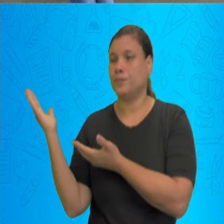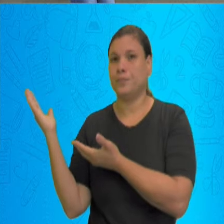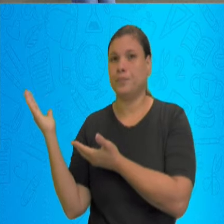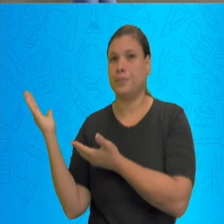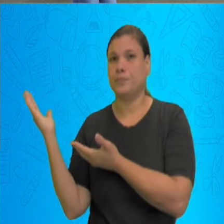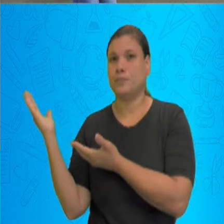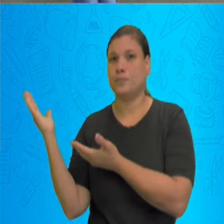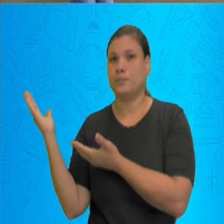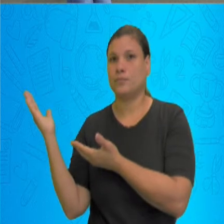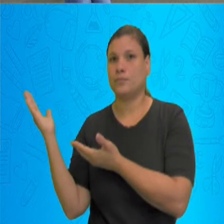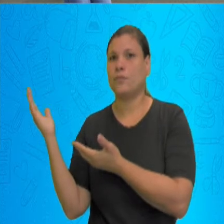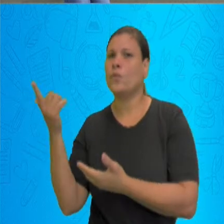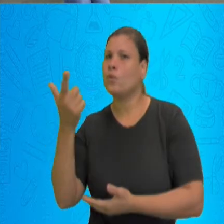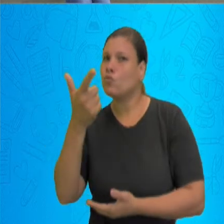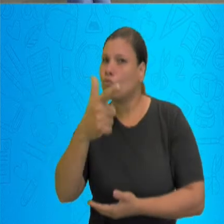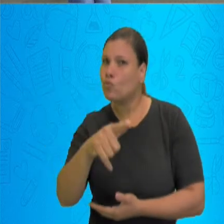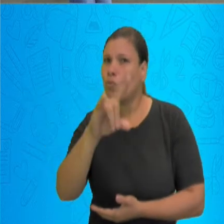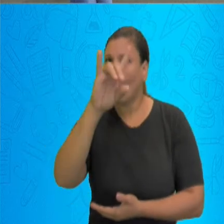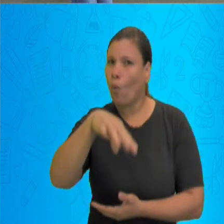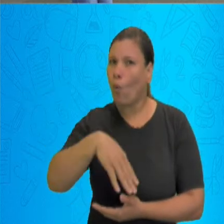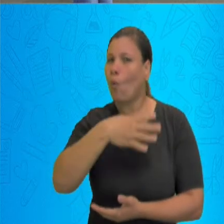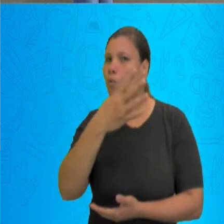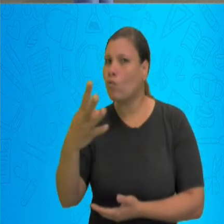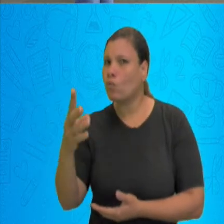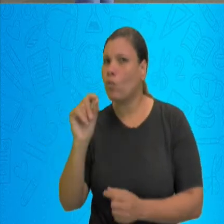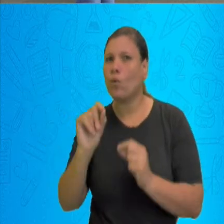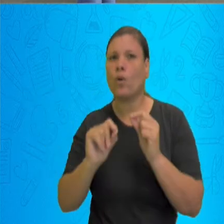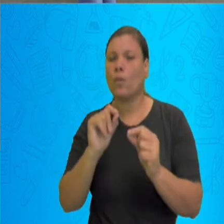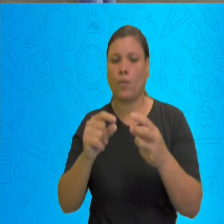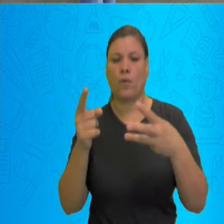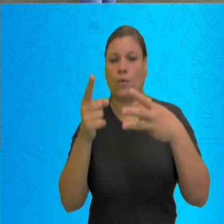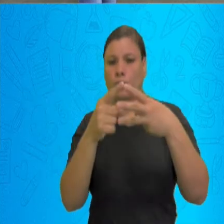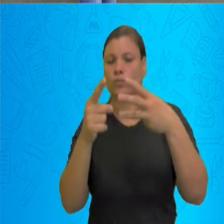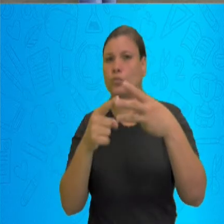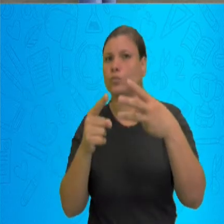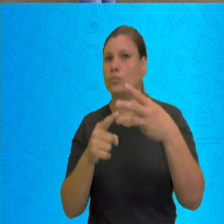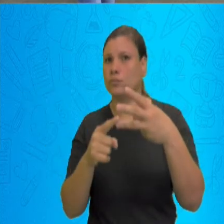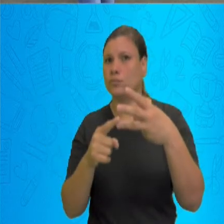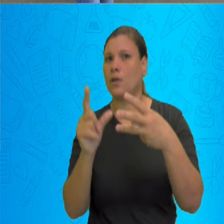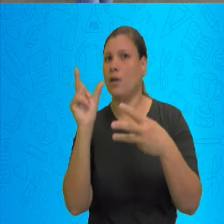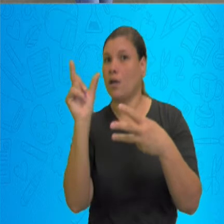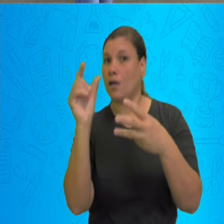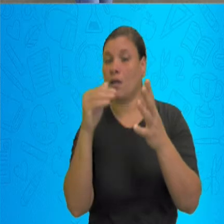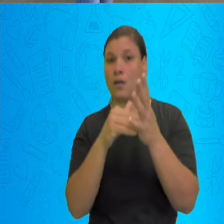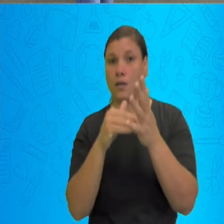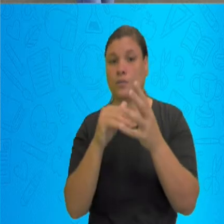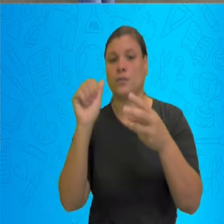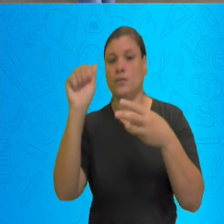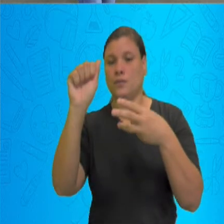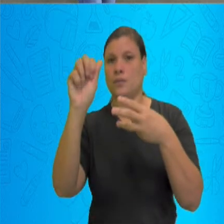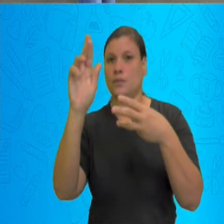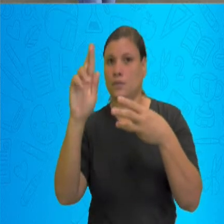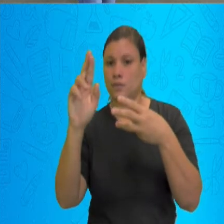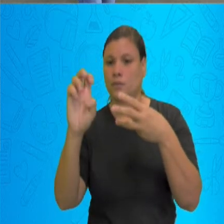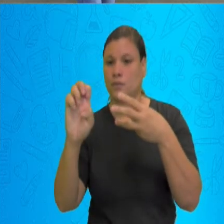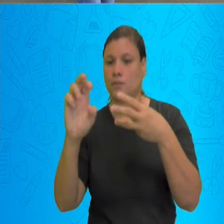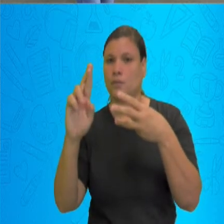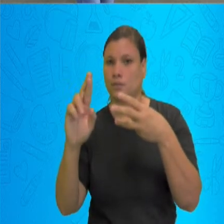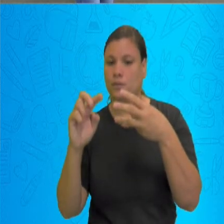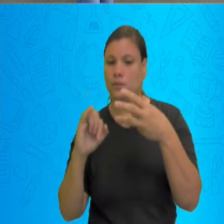Novamente a nossa tabela aqui. Verbos regulares de primeira conjugação. Observem as terminações.